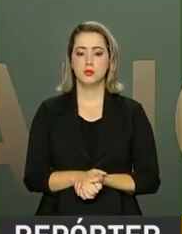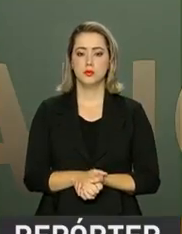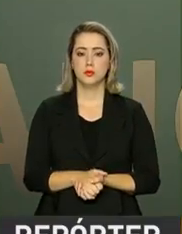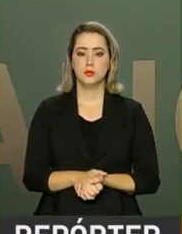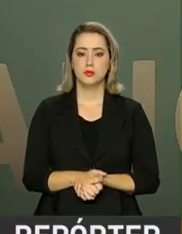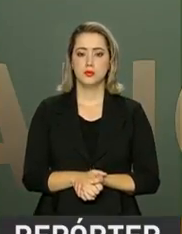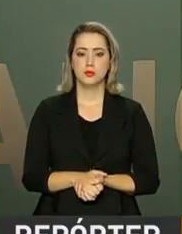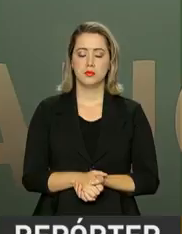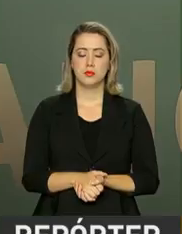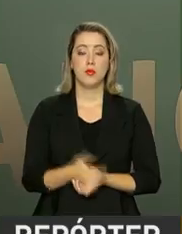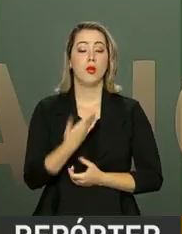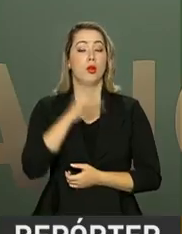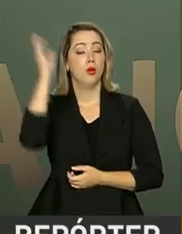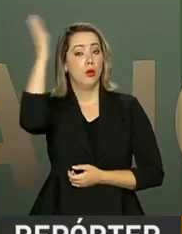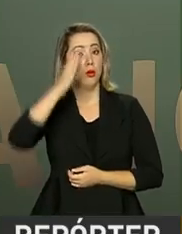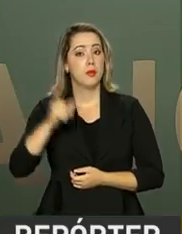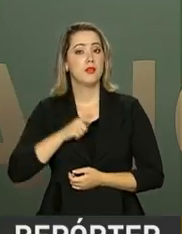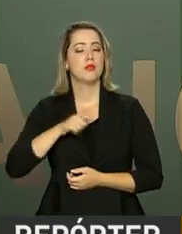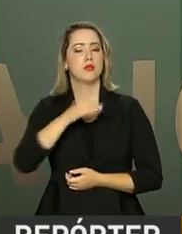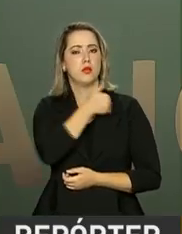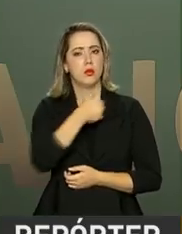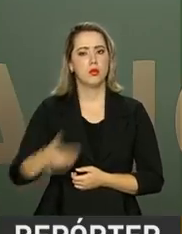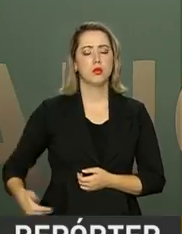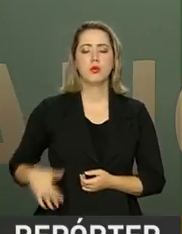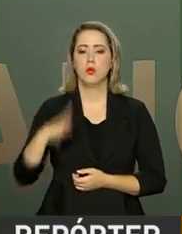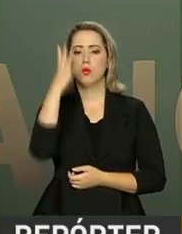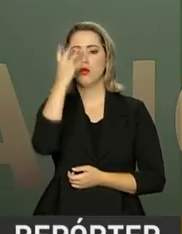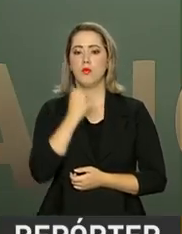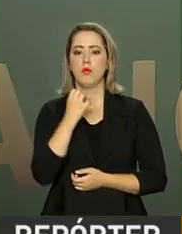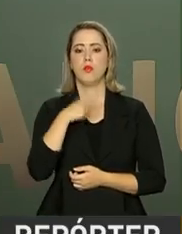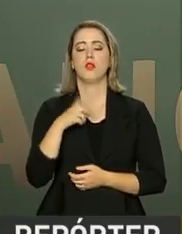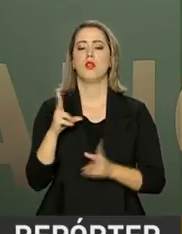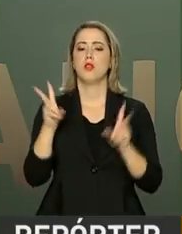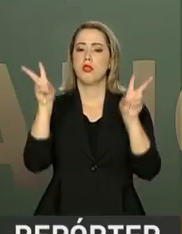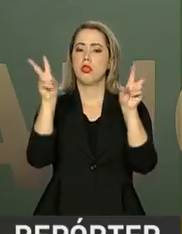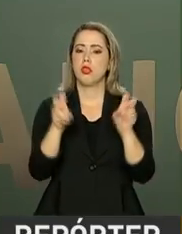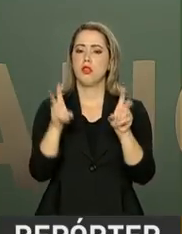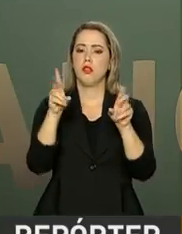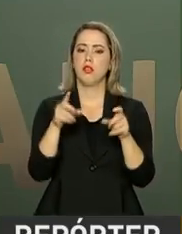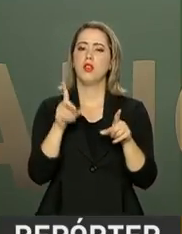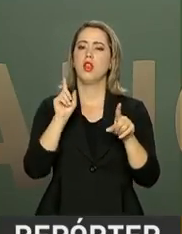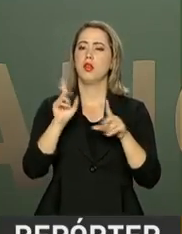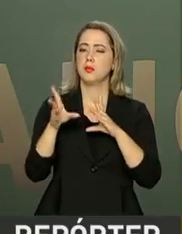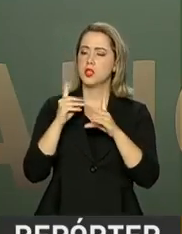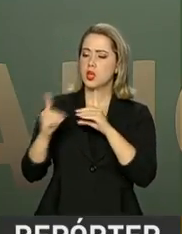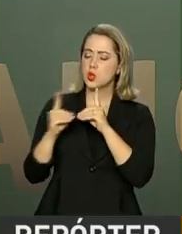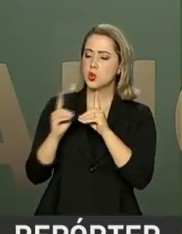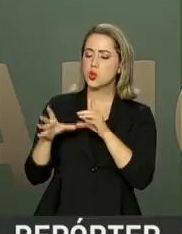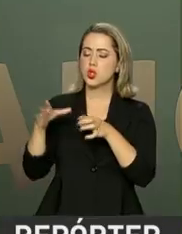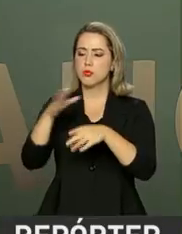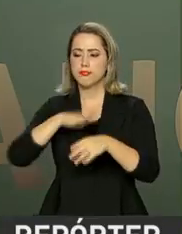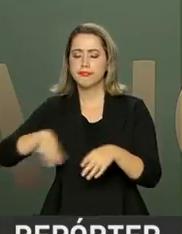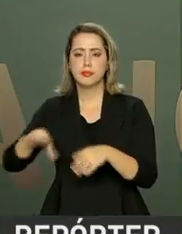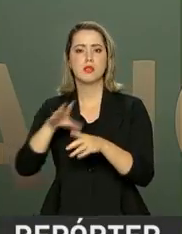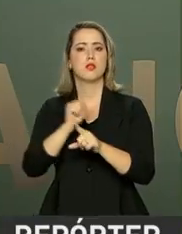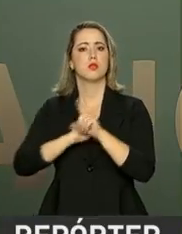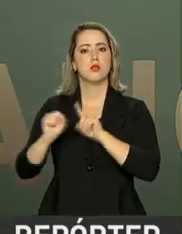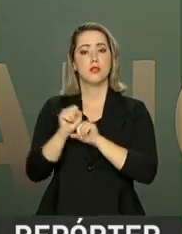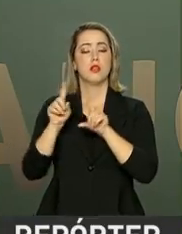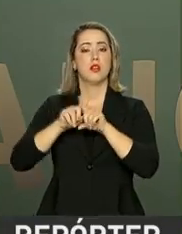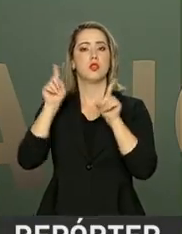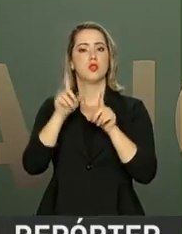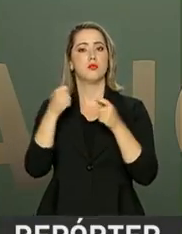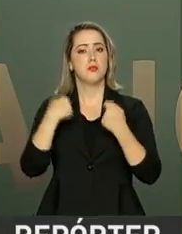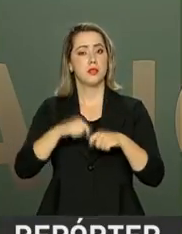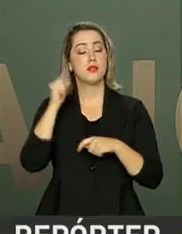país tem um governo sério temas que parece ser polêmicos mas são fundamentais para o futuro